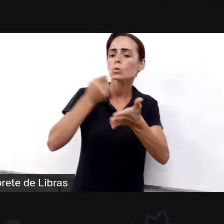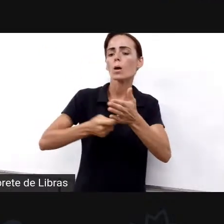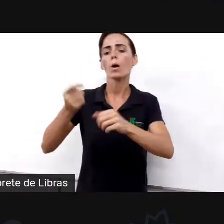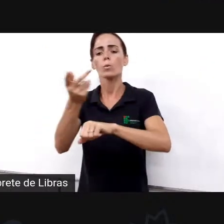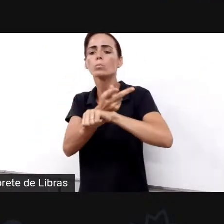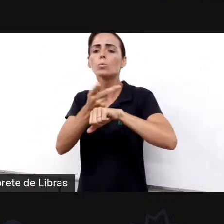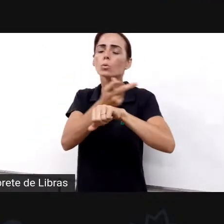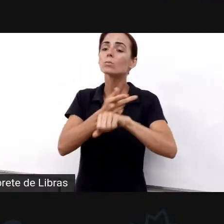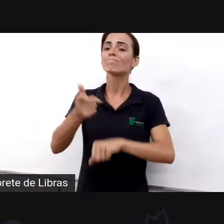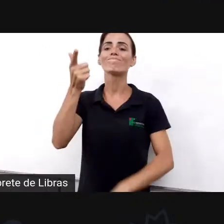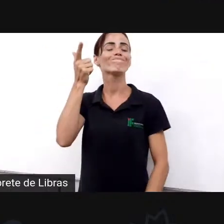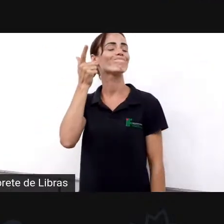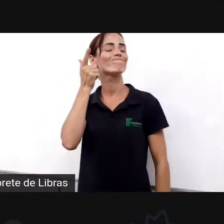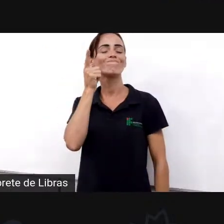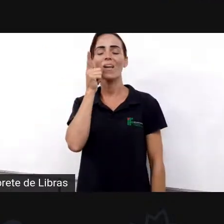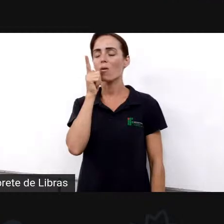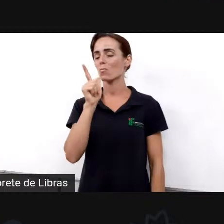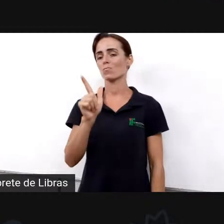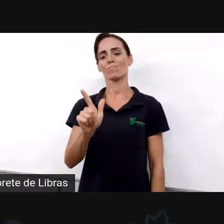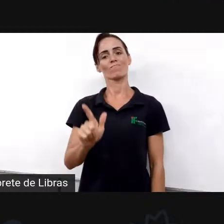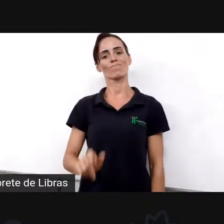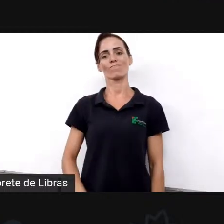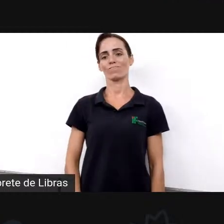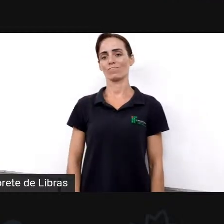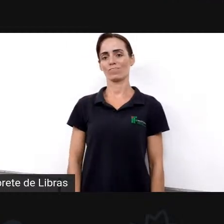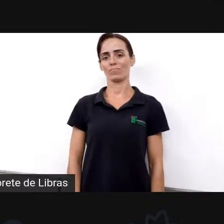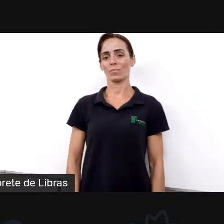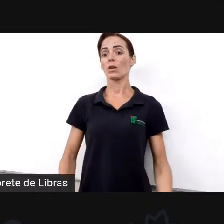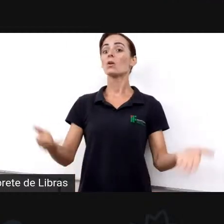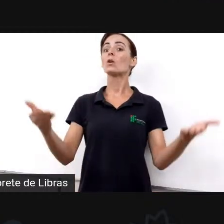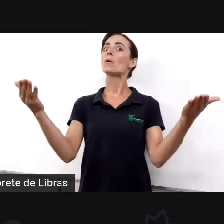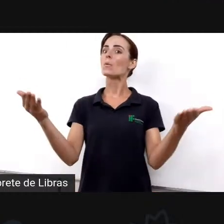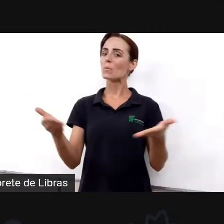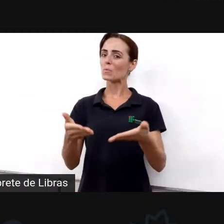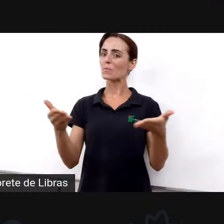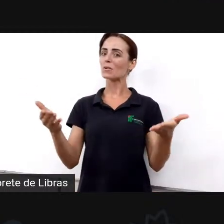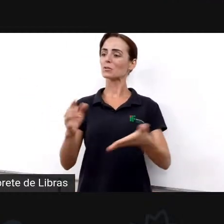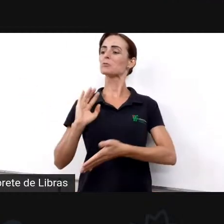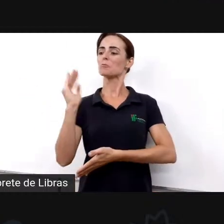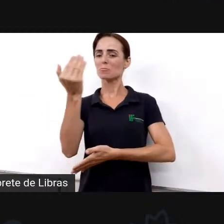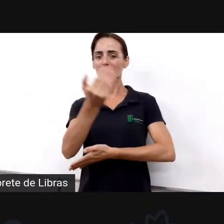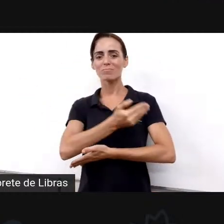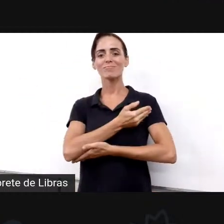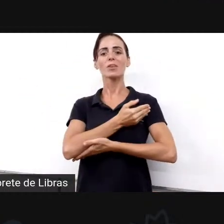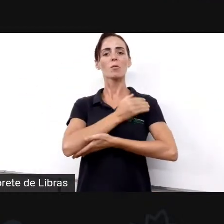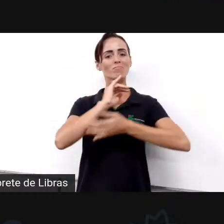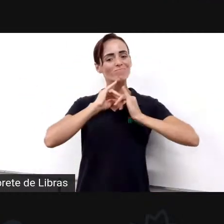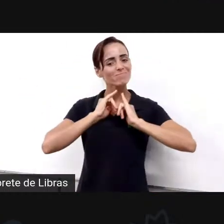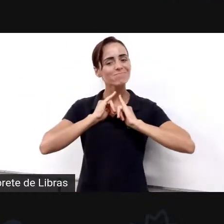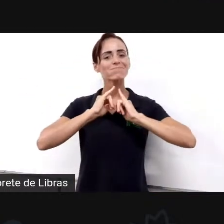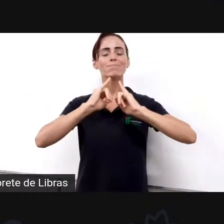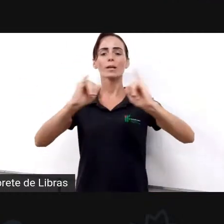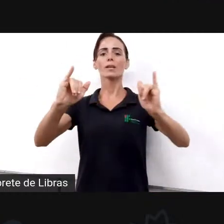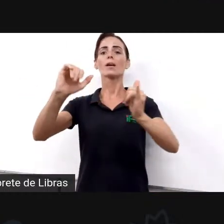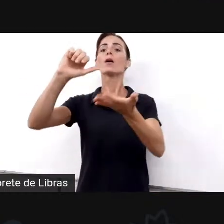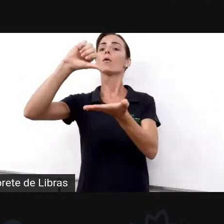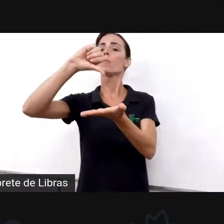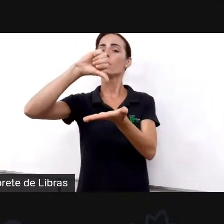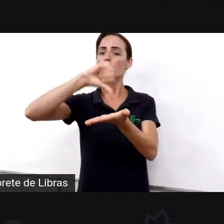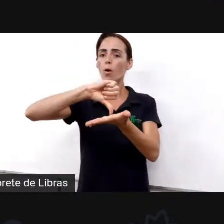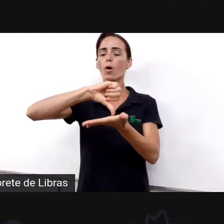não conseguiram. Hoje podemos dizer que temos um polo do